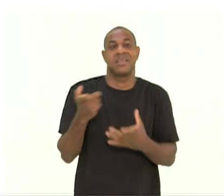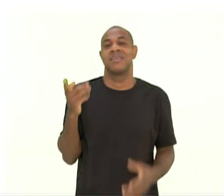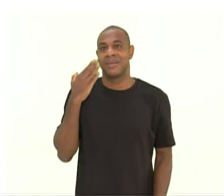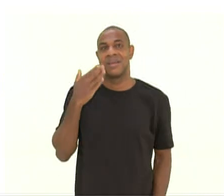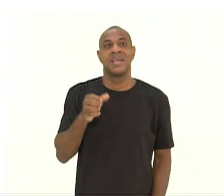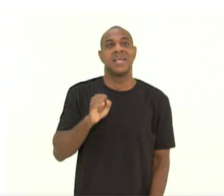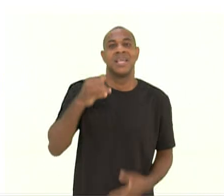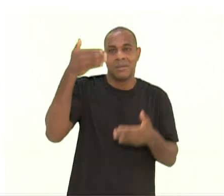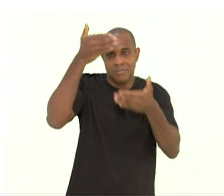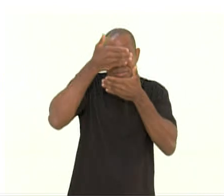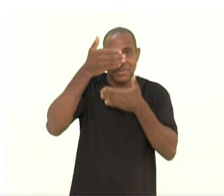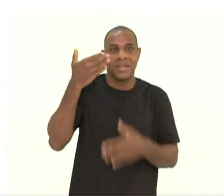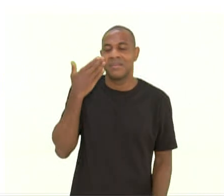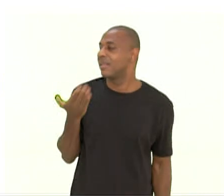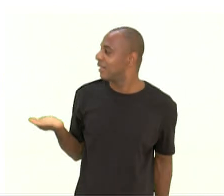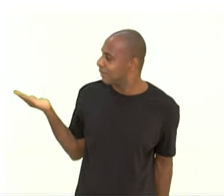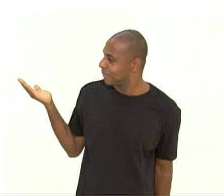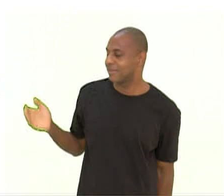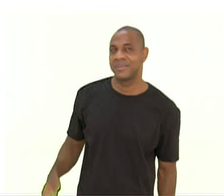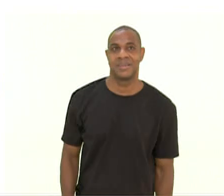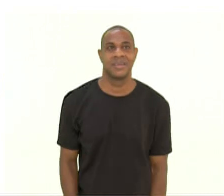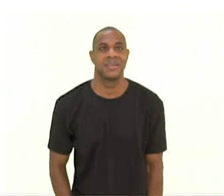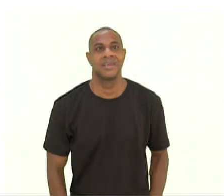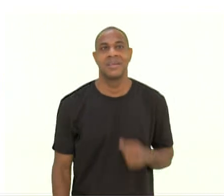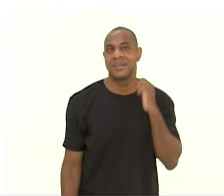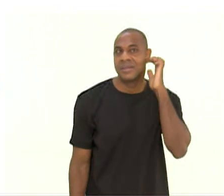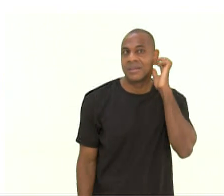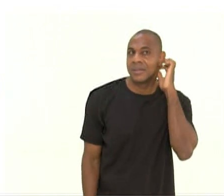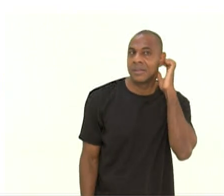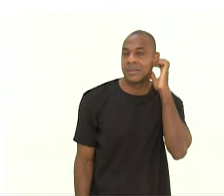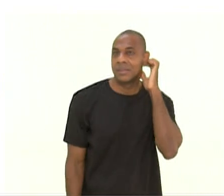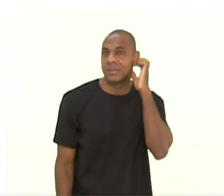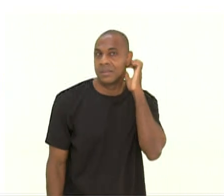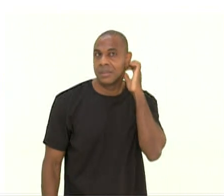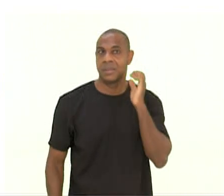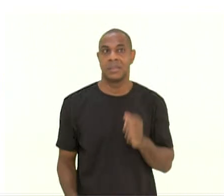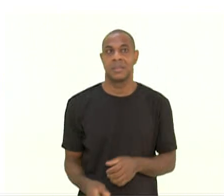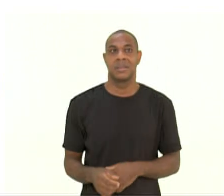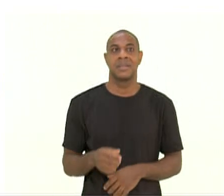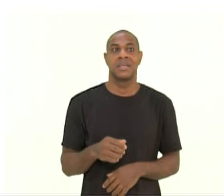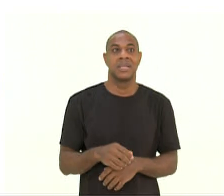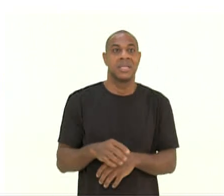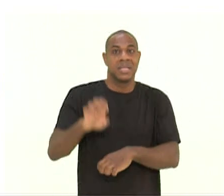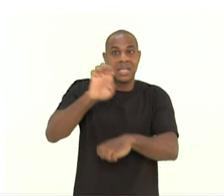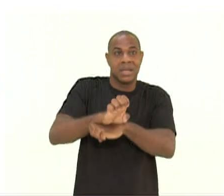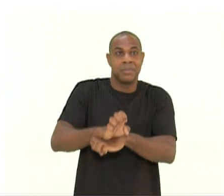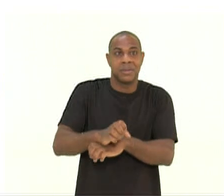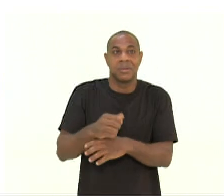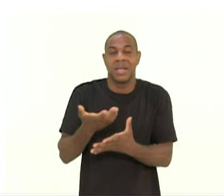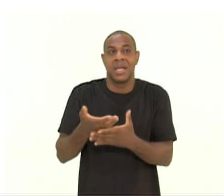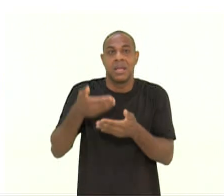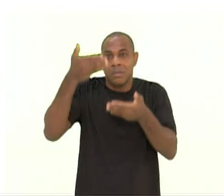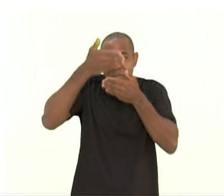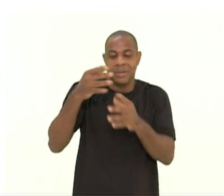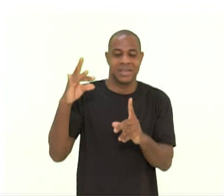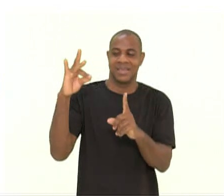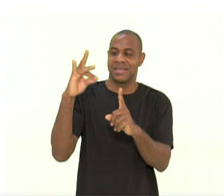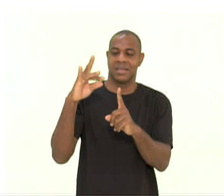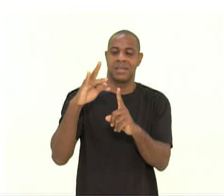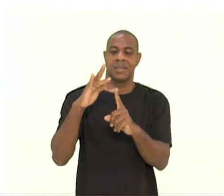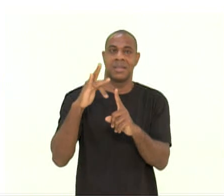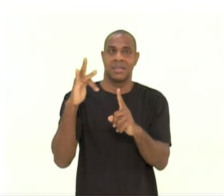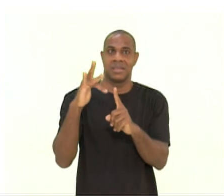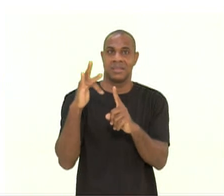alguma informação, algum noticiário, alguma página na internet, você já ouviu falar do Estado Islâmico. O Estado Islâmico é um